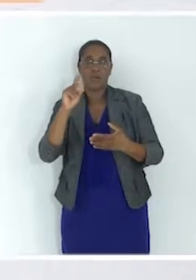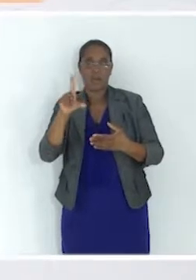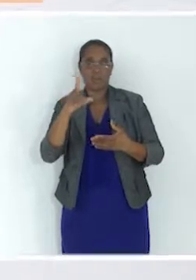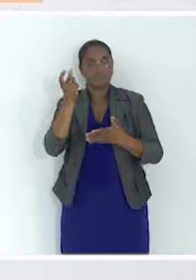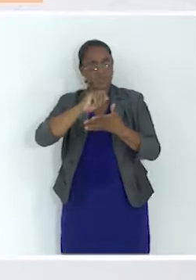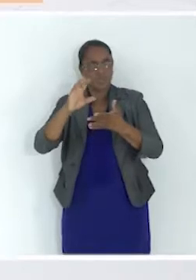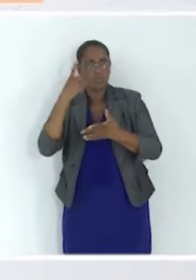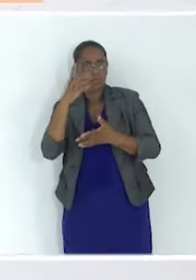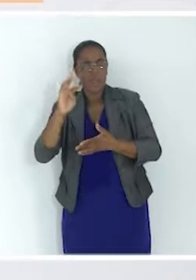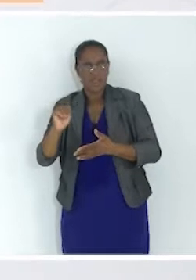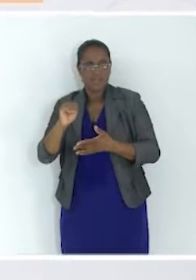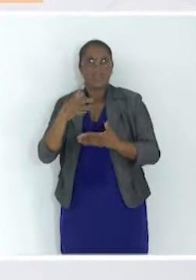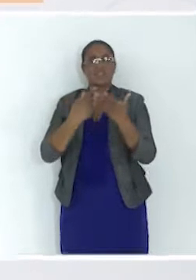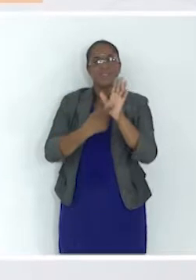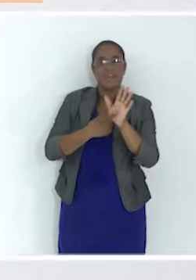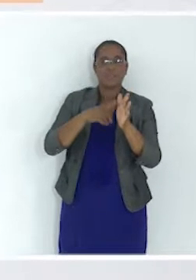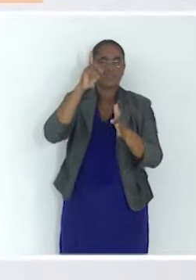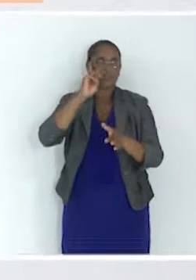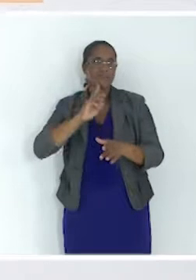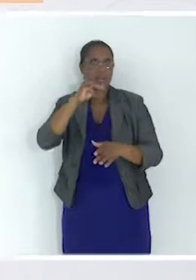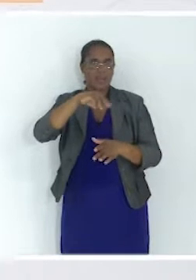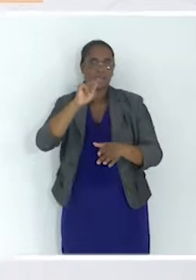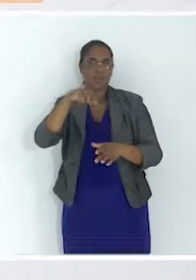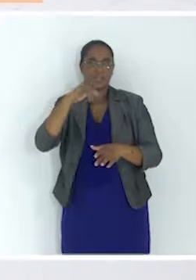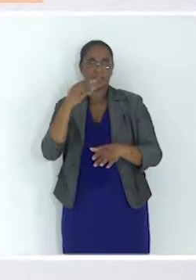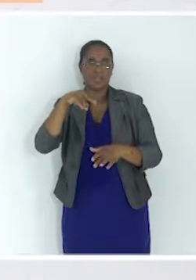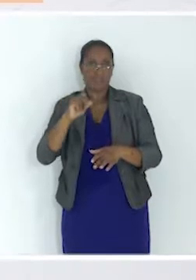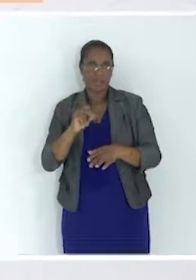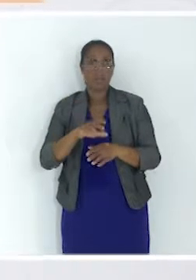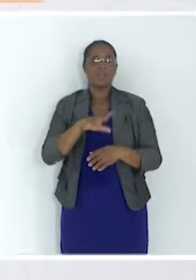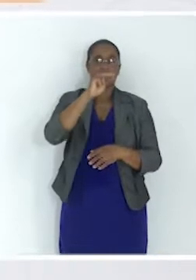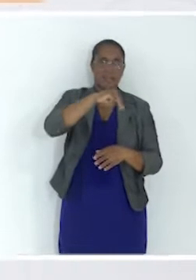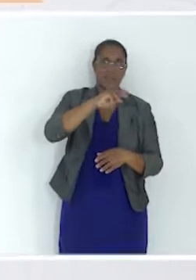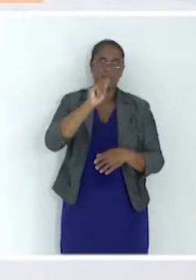menina, meninas. Aos nomes terminados em consoante